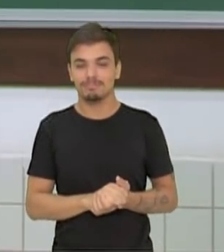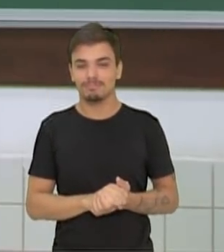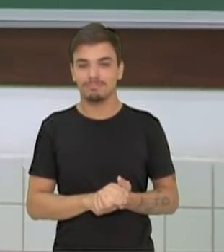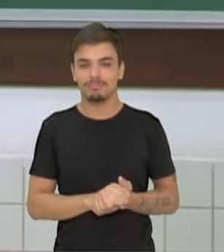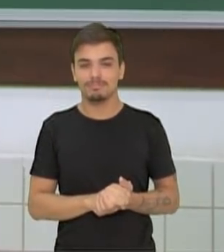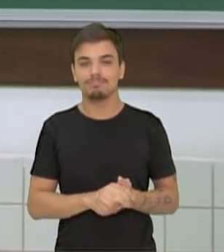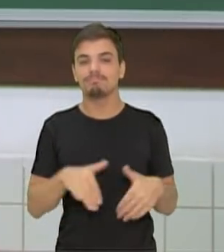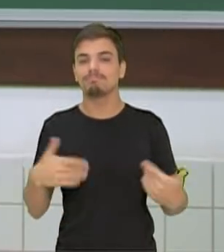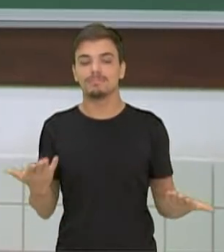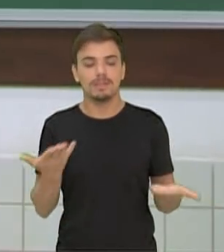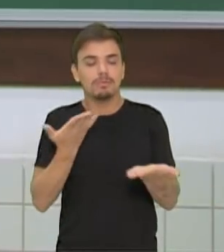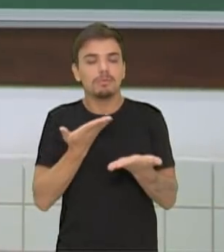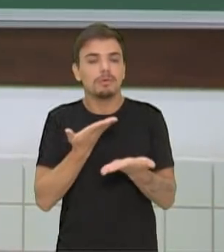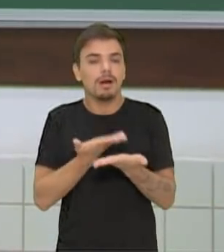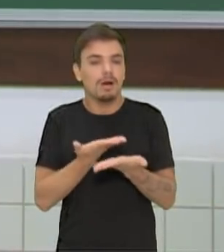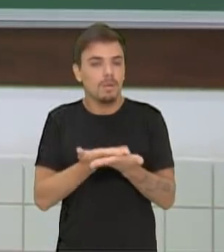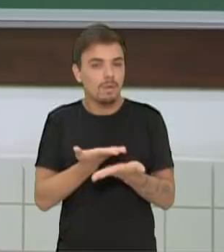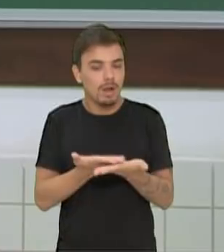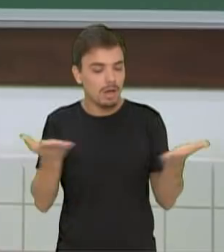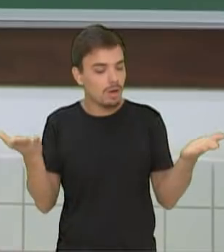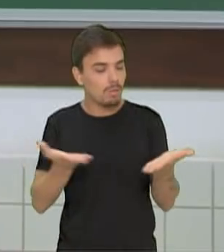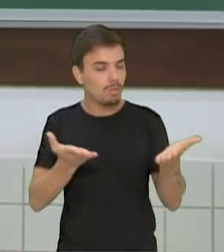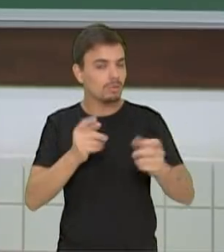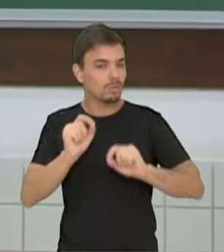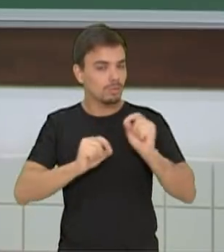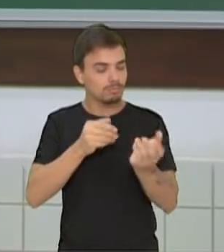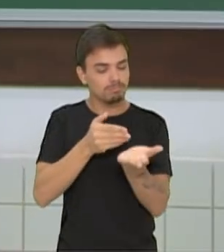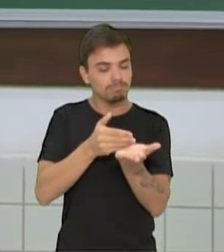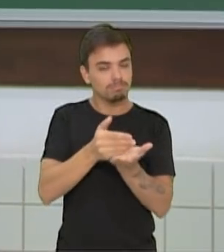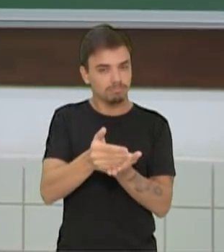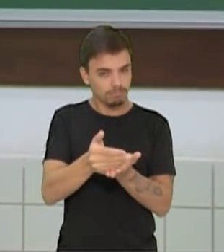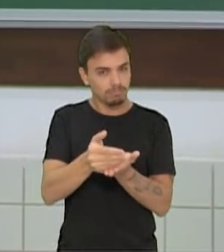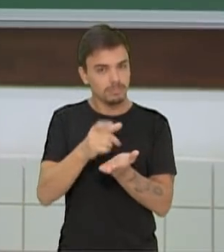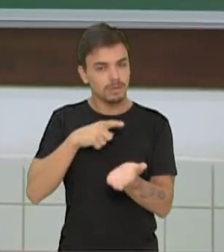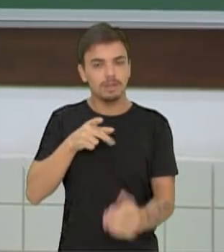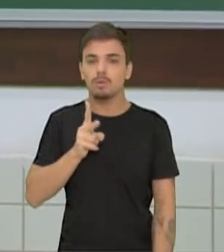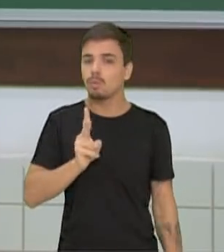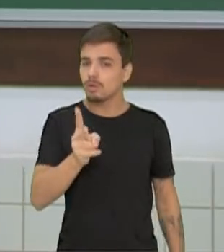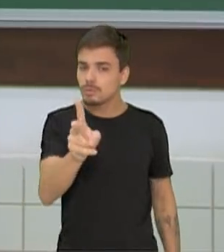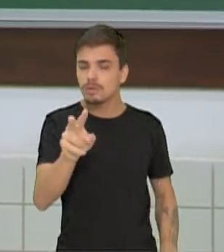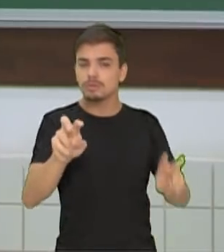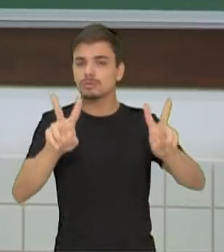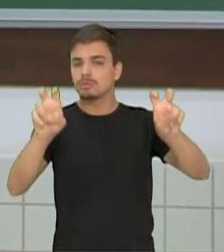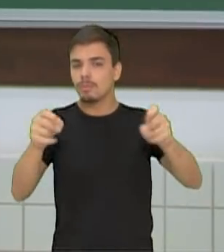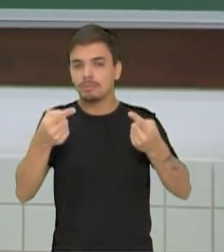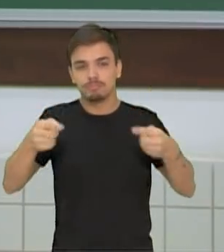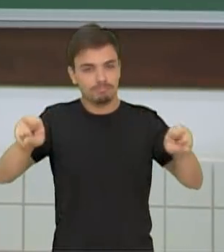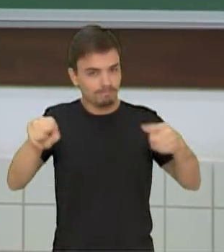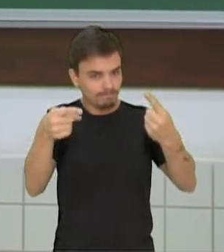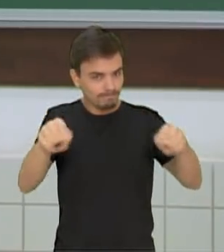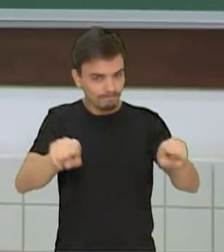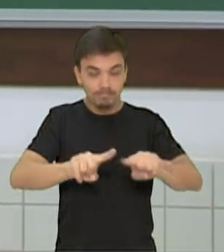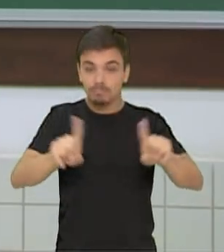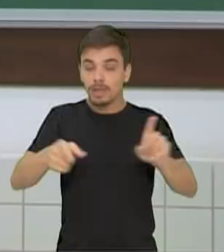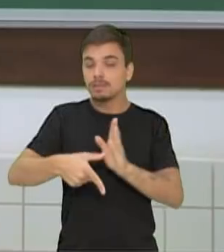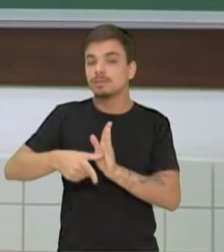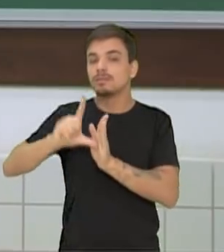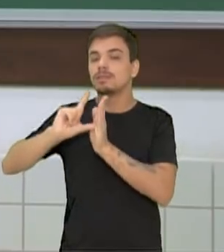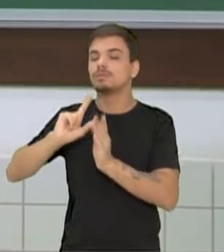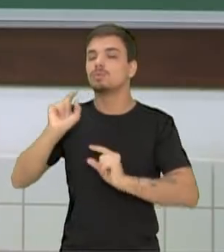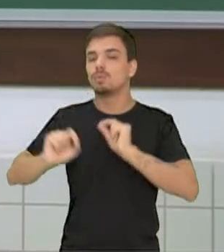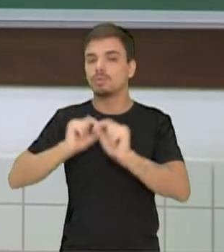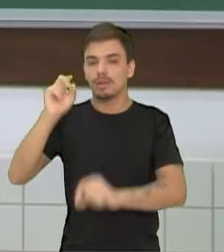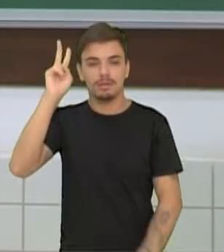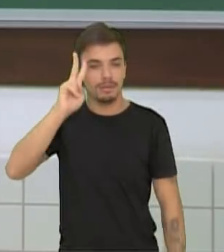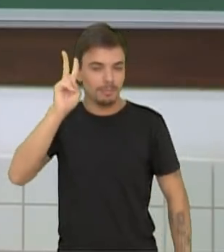Pessoal, essa aula a gente vai começar hoje continuando falando sobre música, mas antes vamos lembrar de